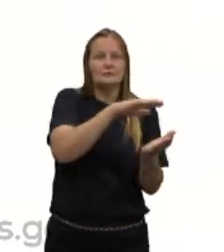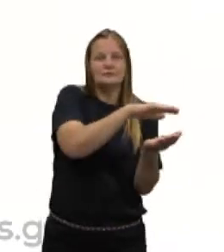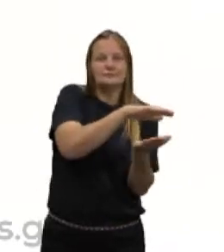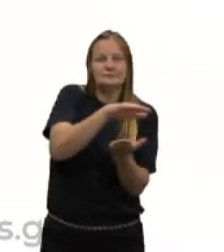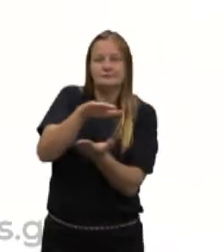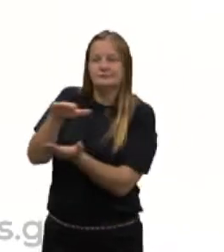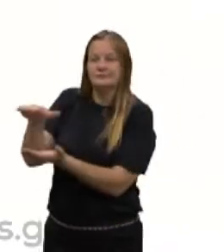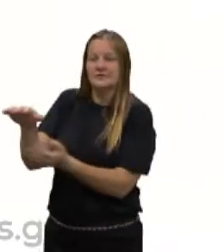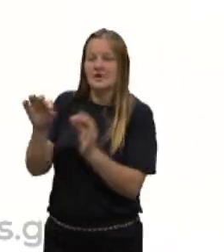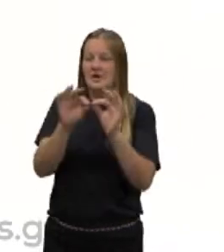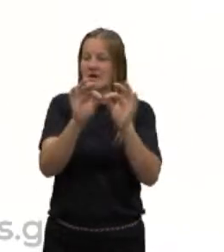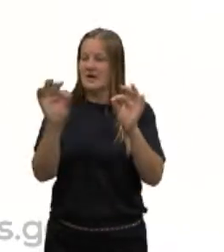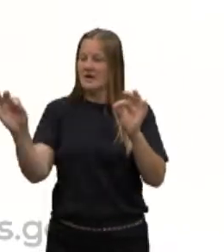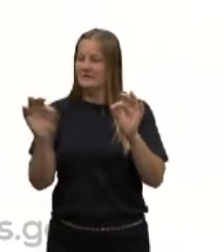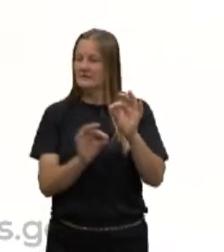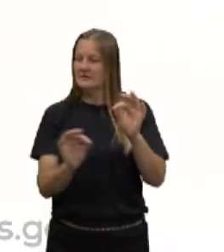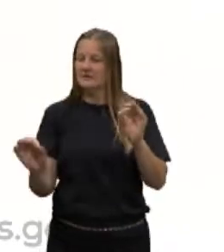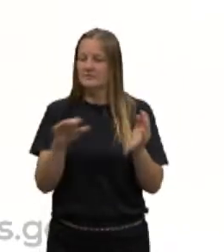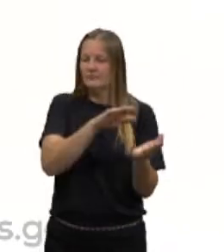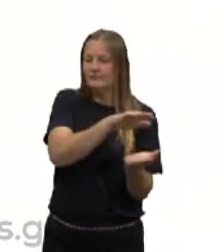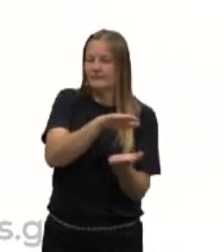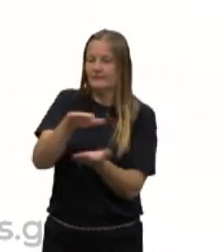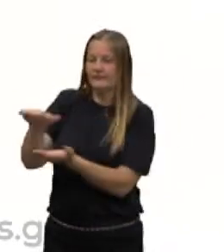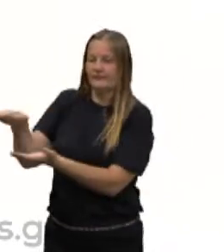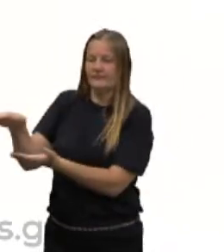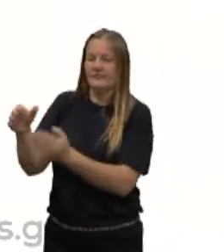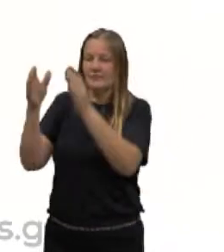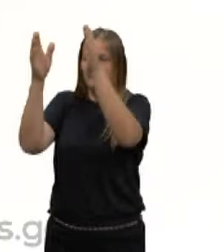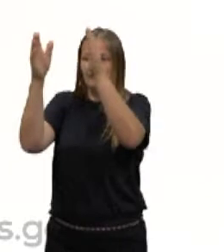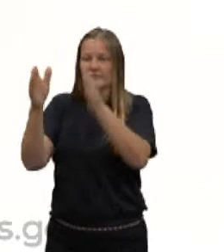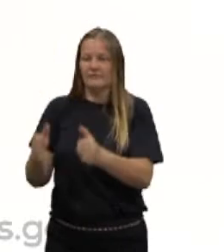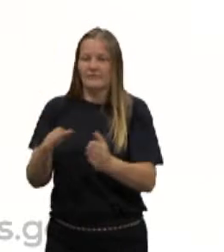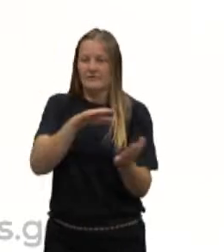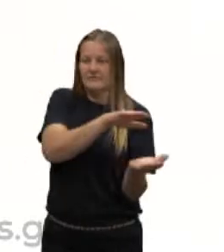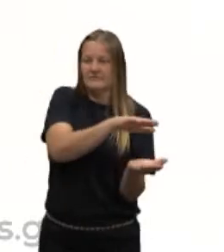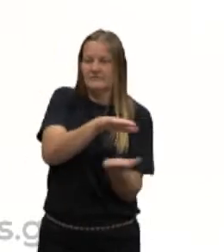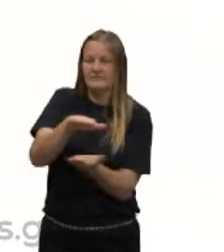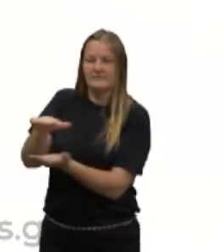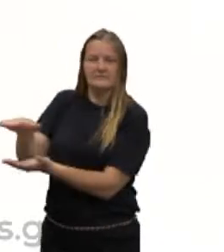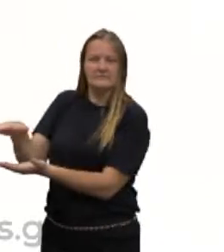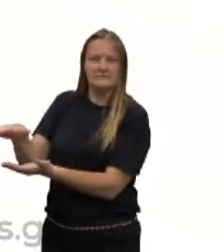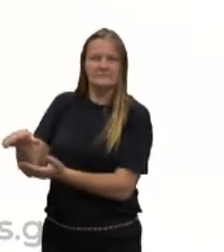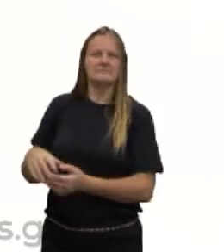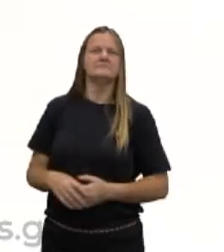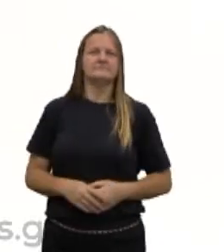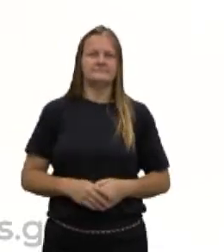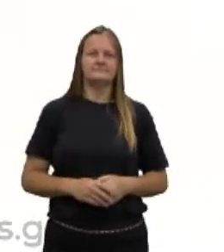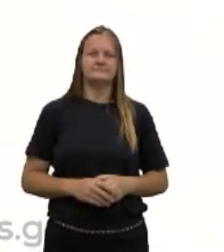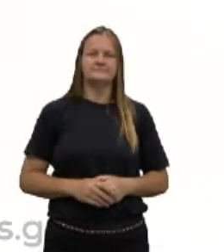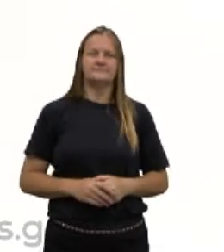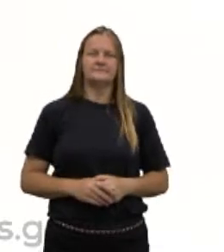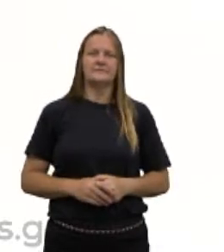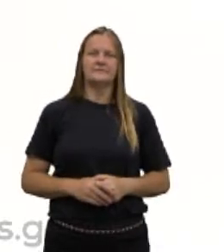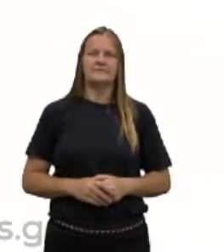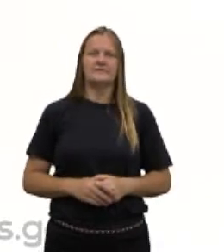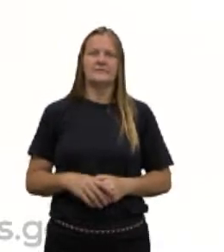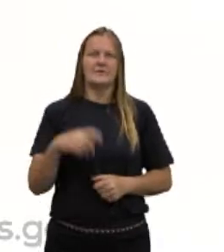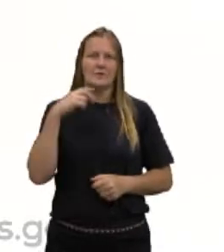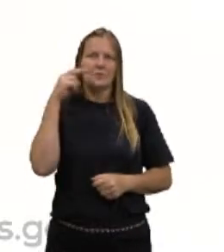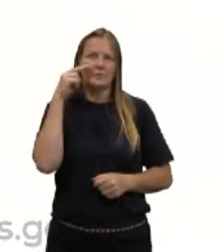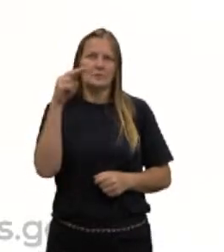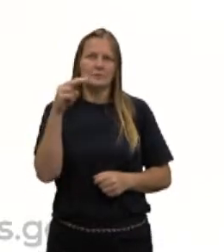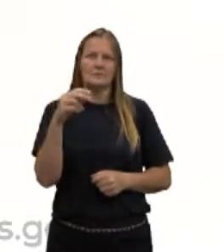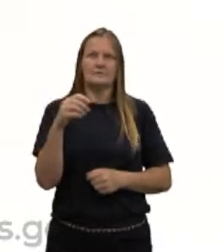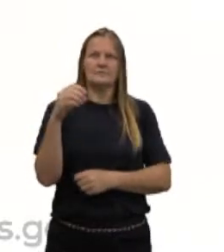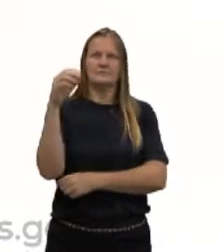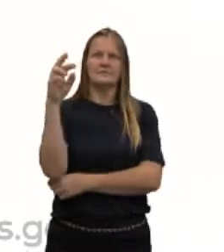essas retas paralelas ou esses planos paralelos, né? As retas paralelas, então ali, ó, eu